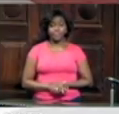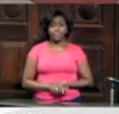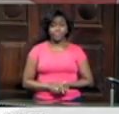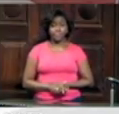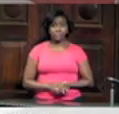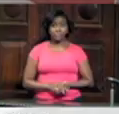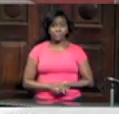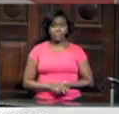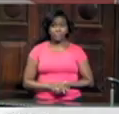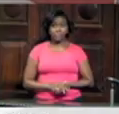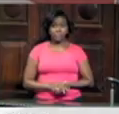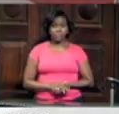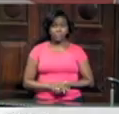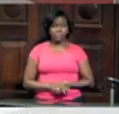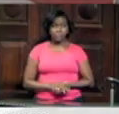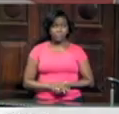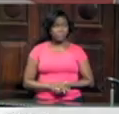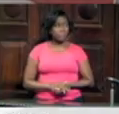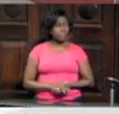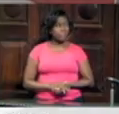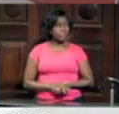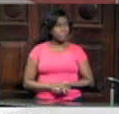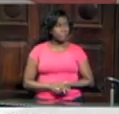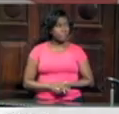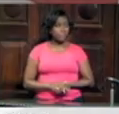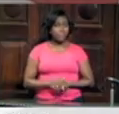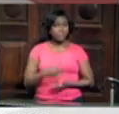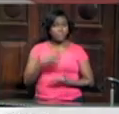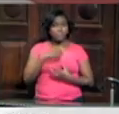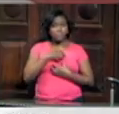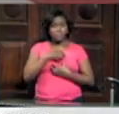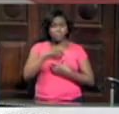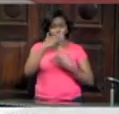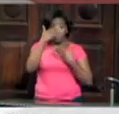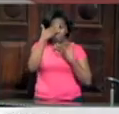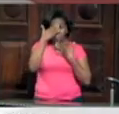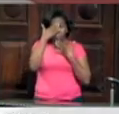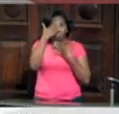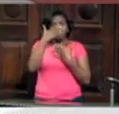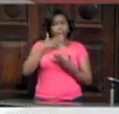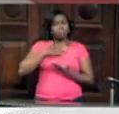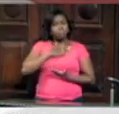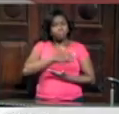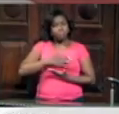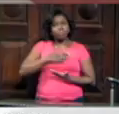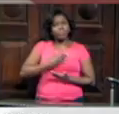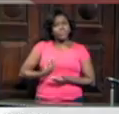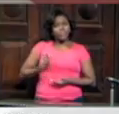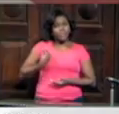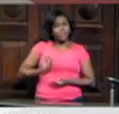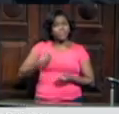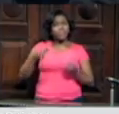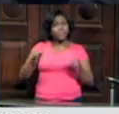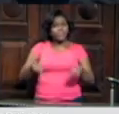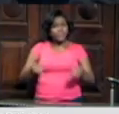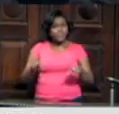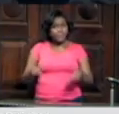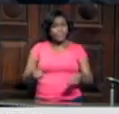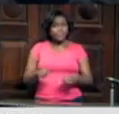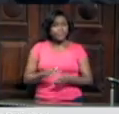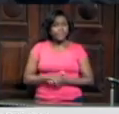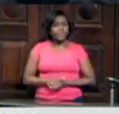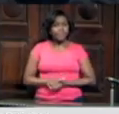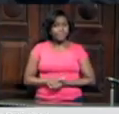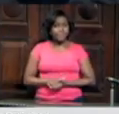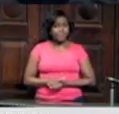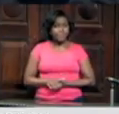senhoras e senhores académicos, estou muito honrado em estar aqui, sobretudo porque eu sou um recém-chegado e